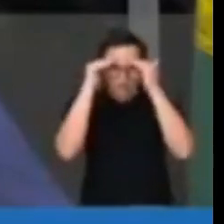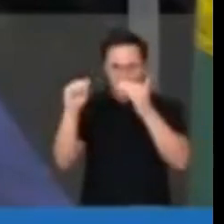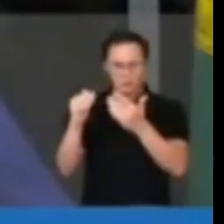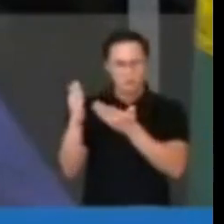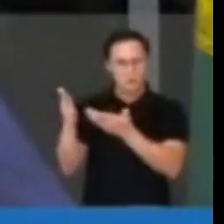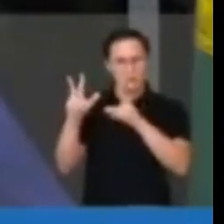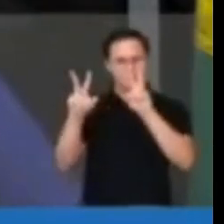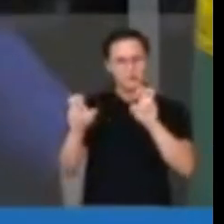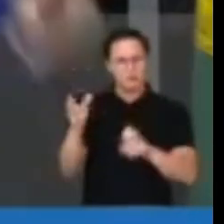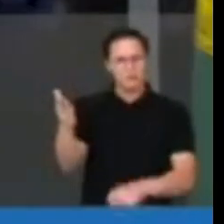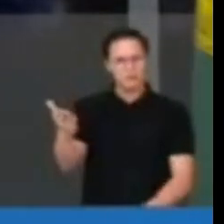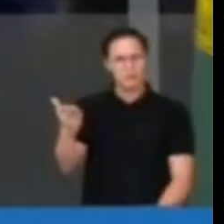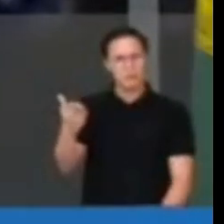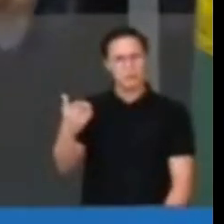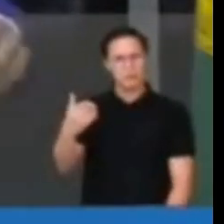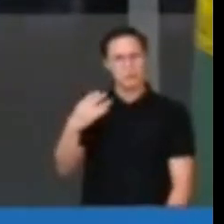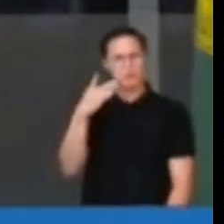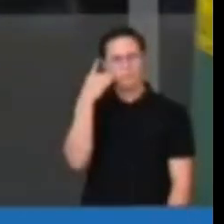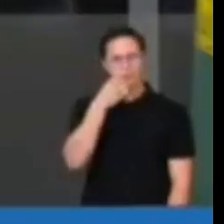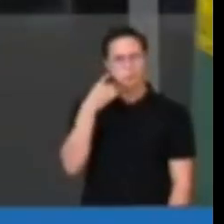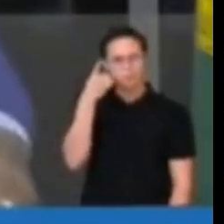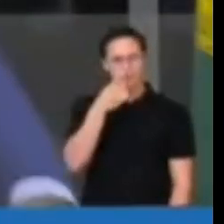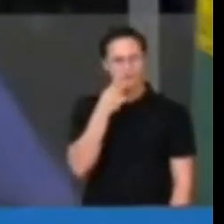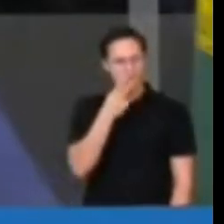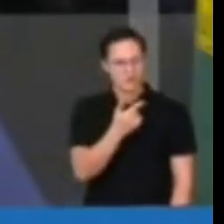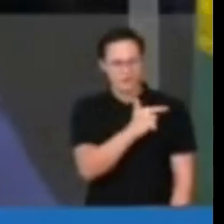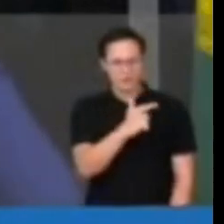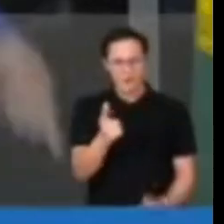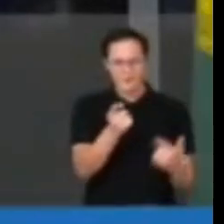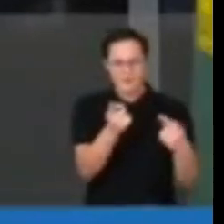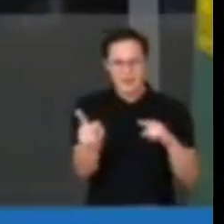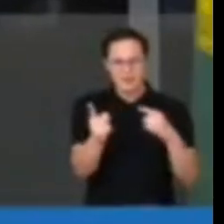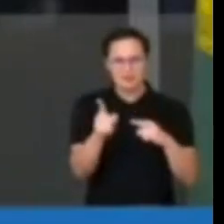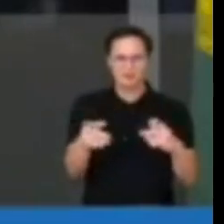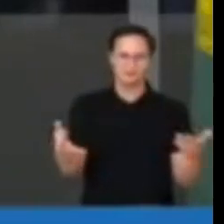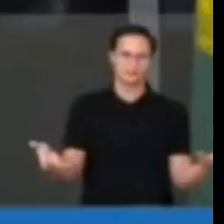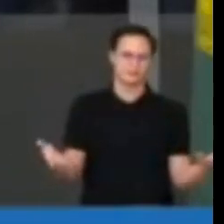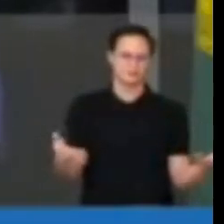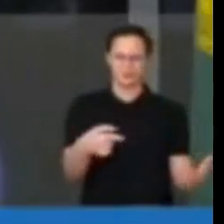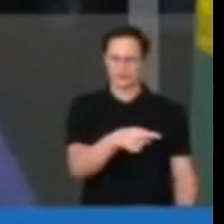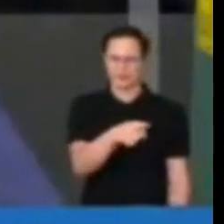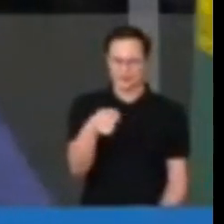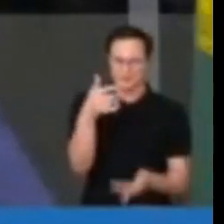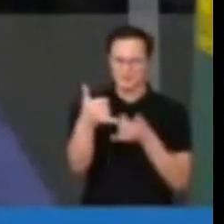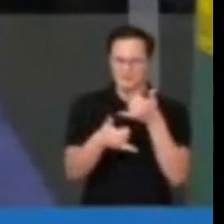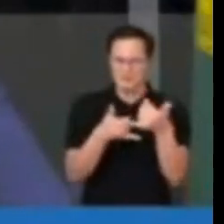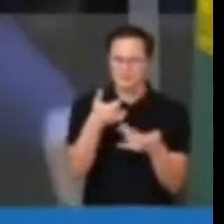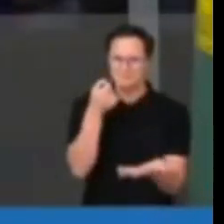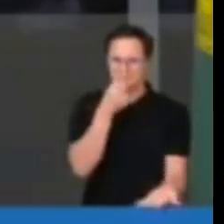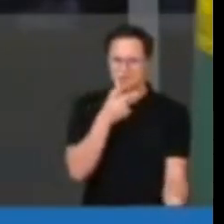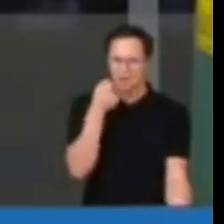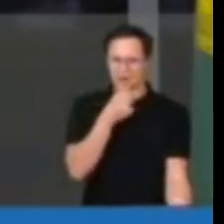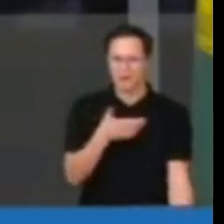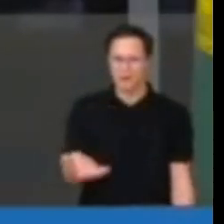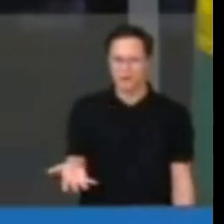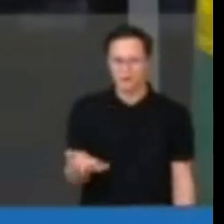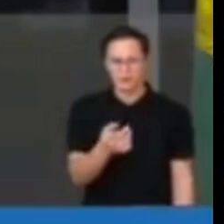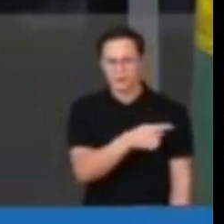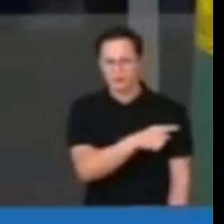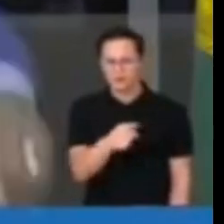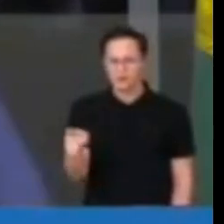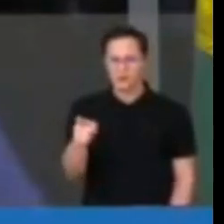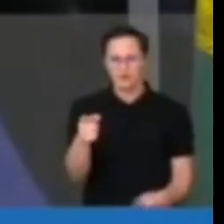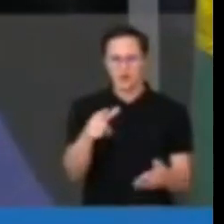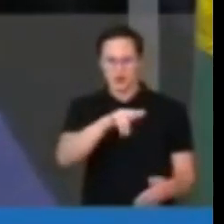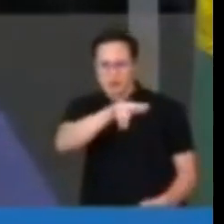colega, querendo dizer que não há uma perseguição contra ele. Vocês só podem estar de brincadeira. Vocês estão governando o